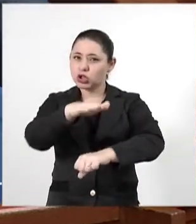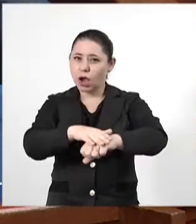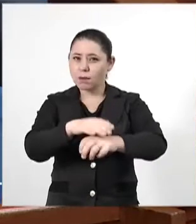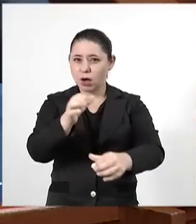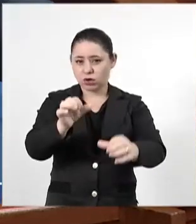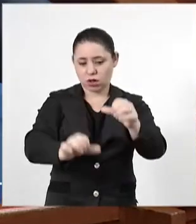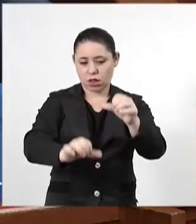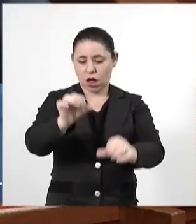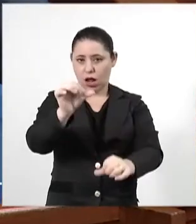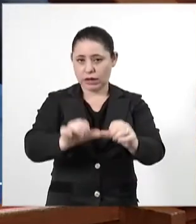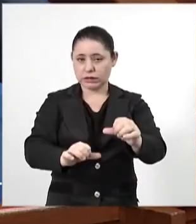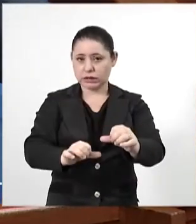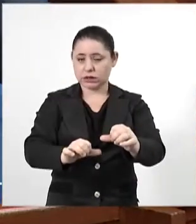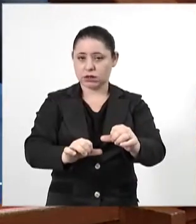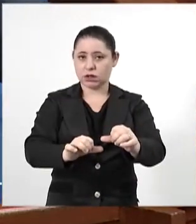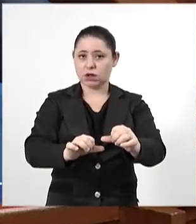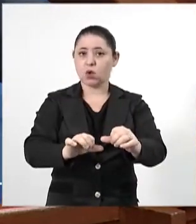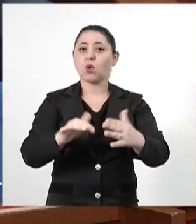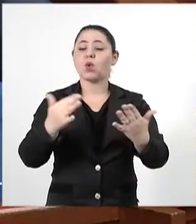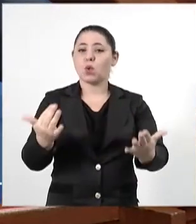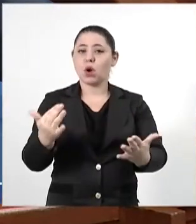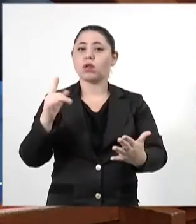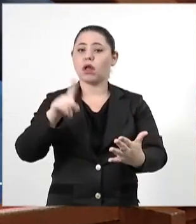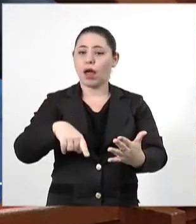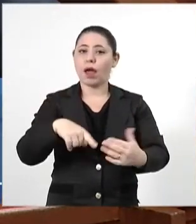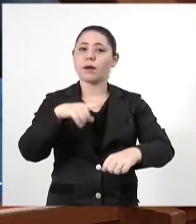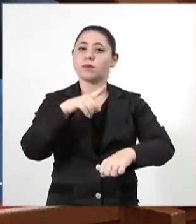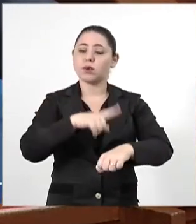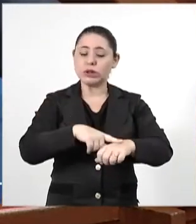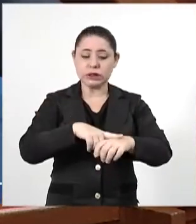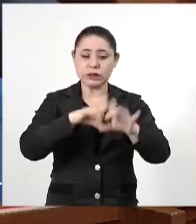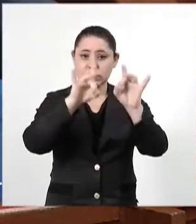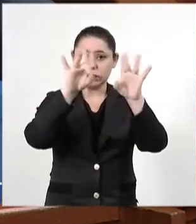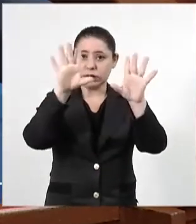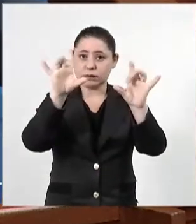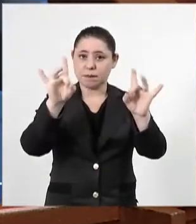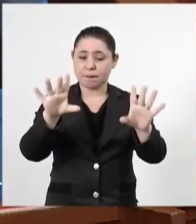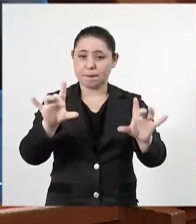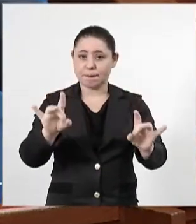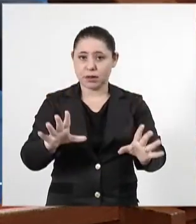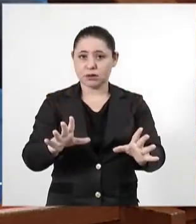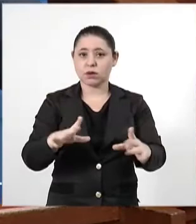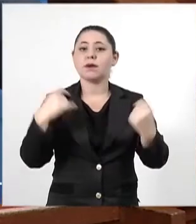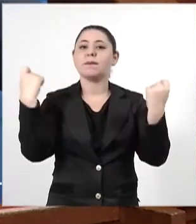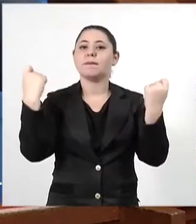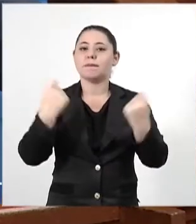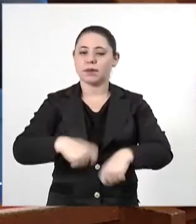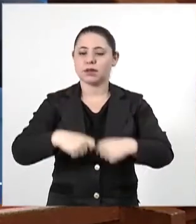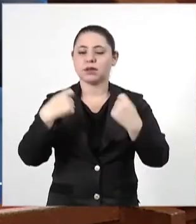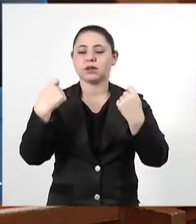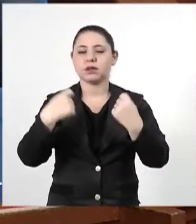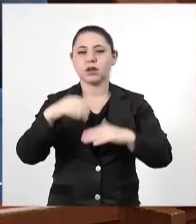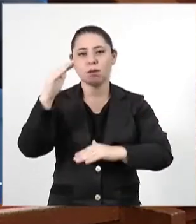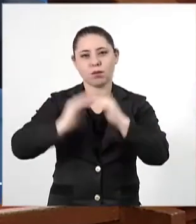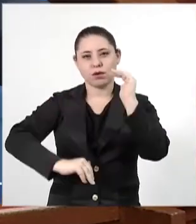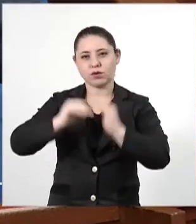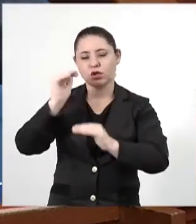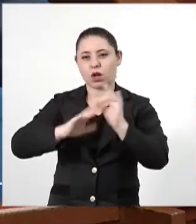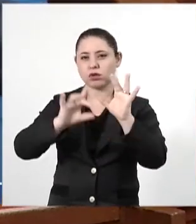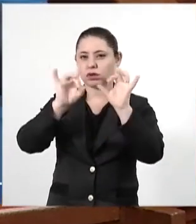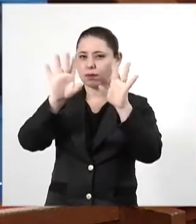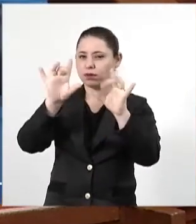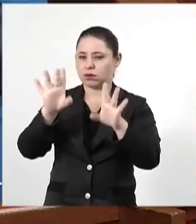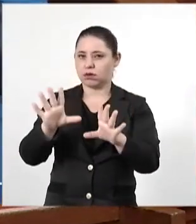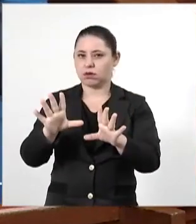análise curricular, quando se tratar de situação especial que demande a contratação de determinado profissional,